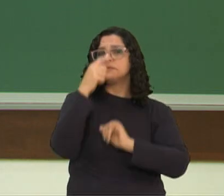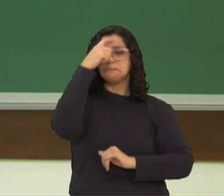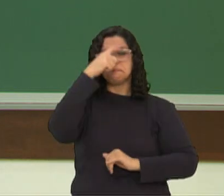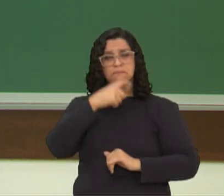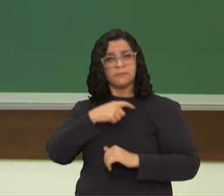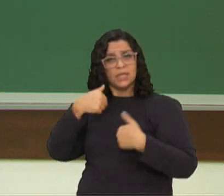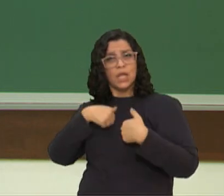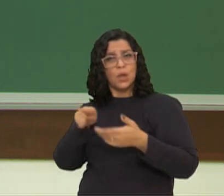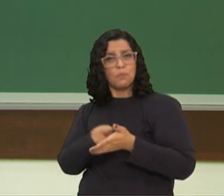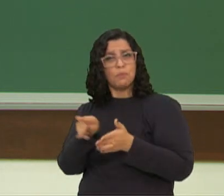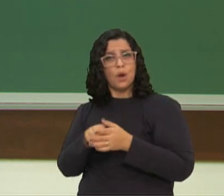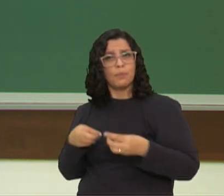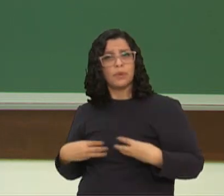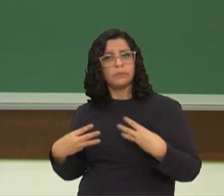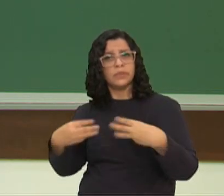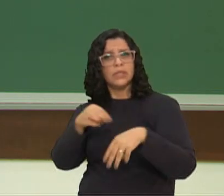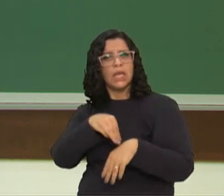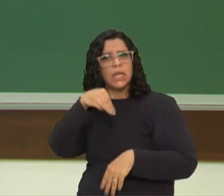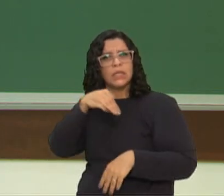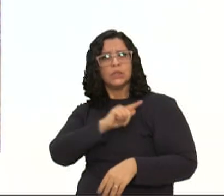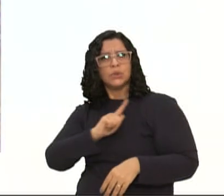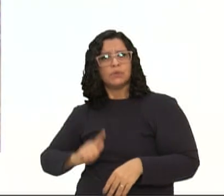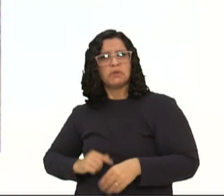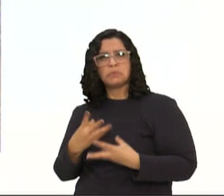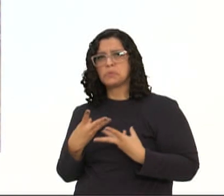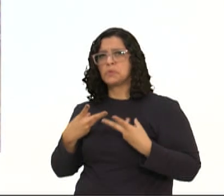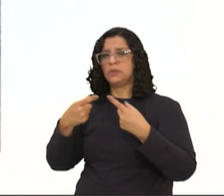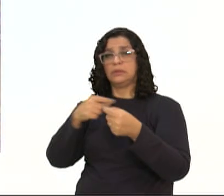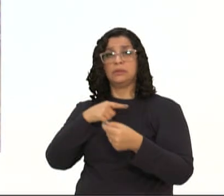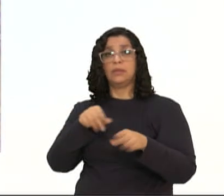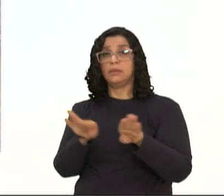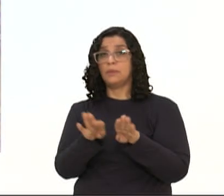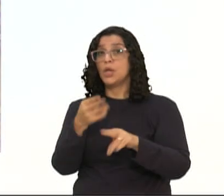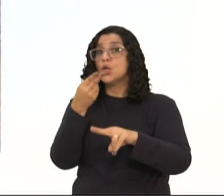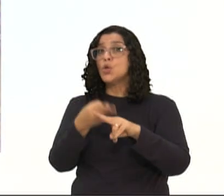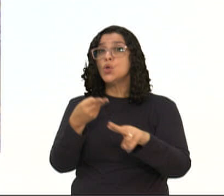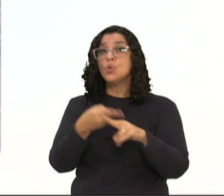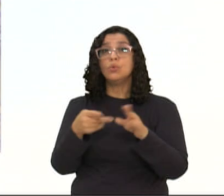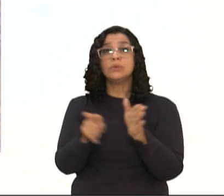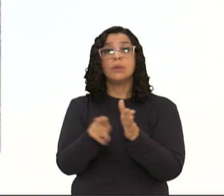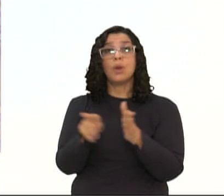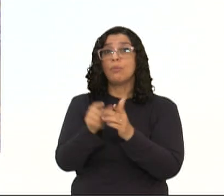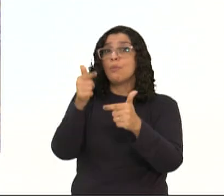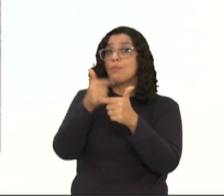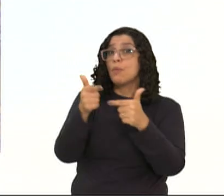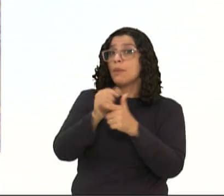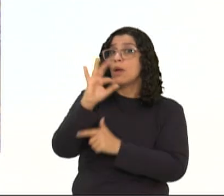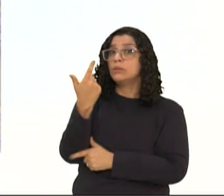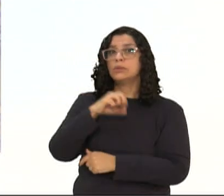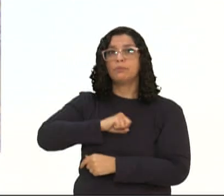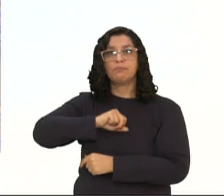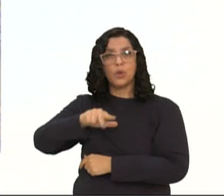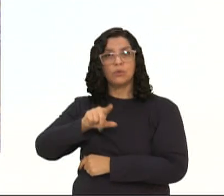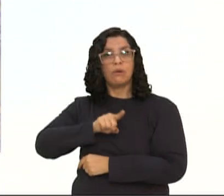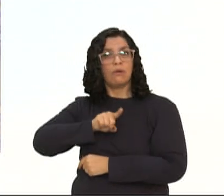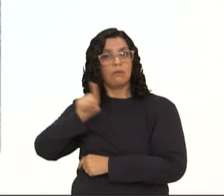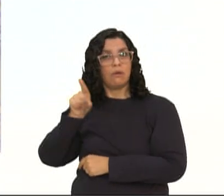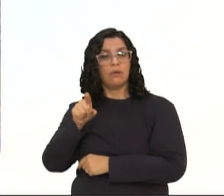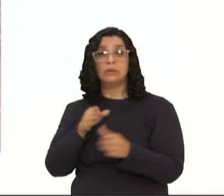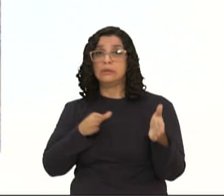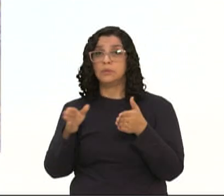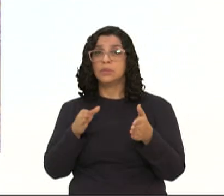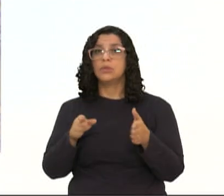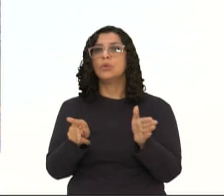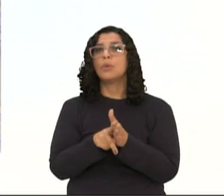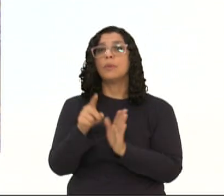mesmo como um grande ministro, como um grande governante. E ele se usa de uma das grandes tragédias que aconteceu em Portugal nesse período. Essa